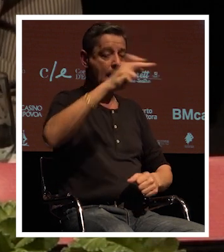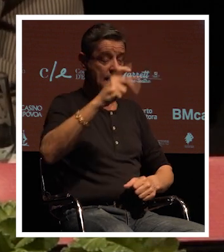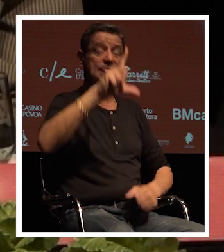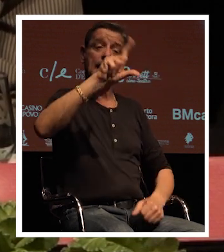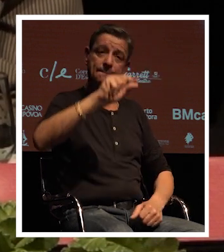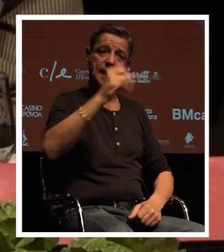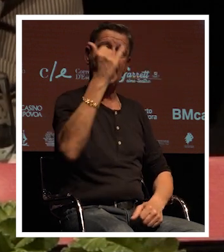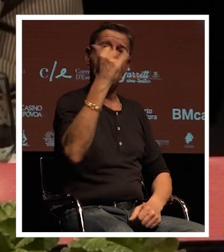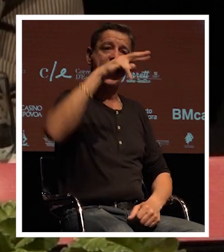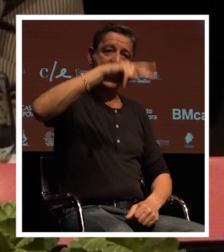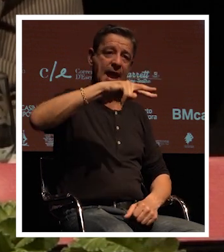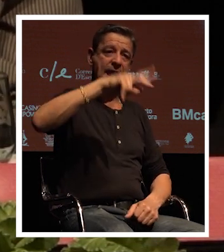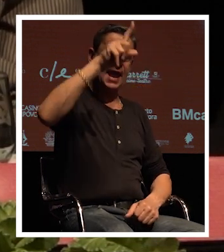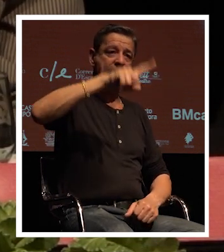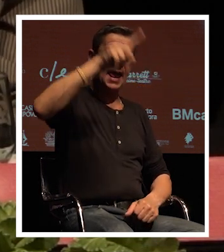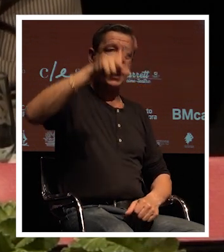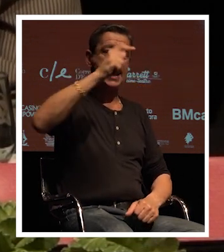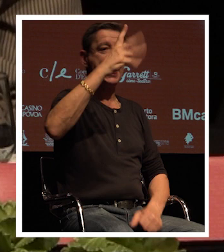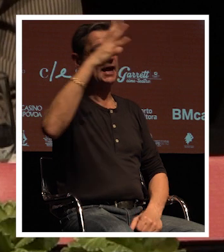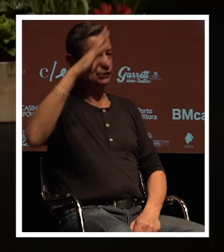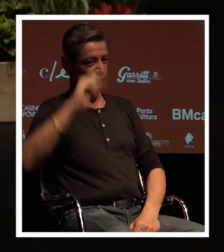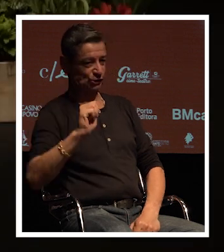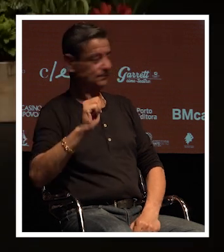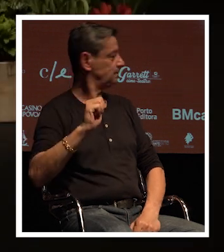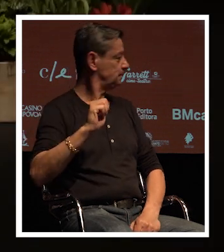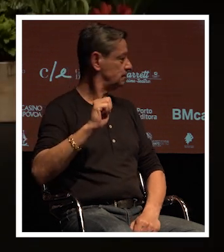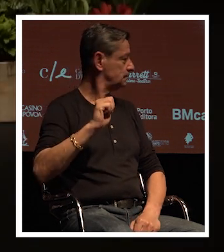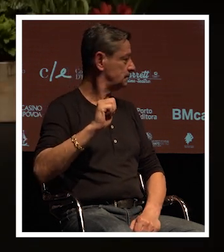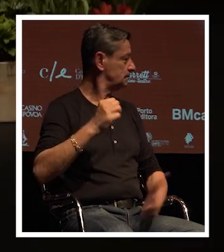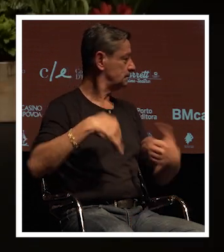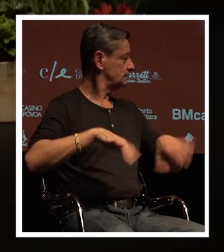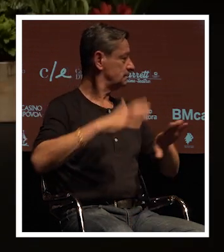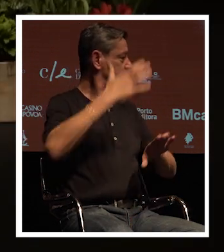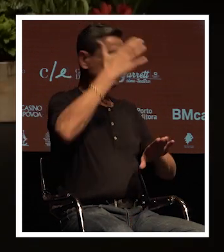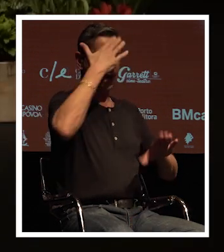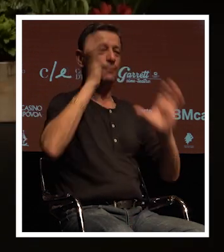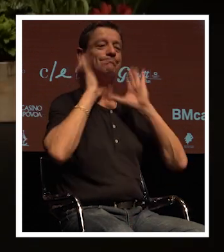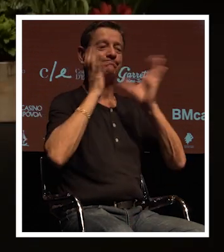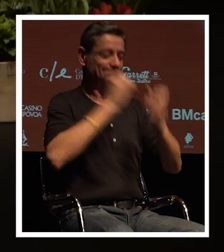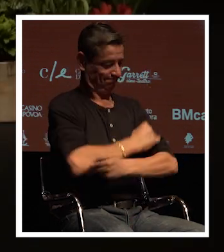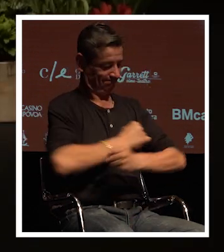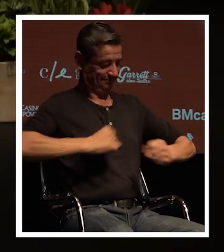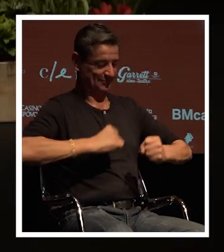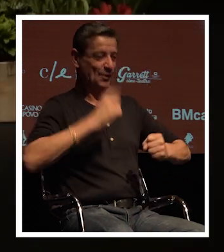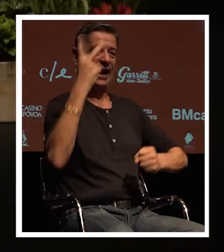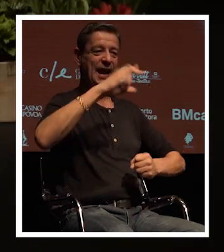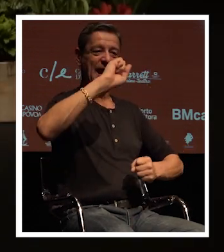uma por um ensof um injetar de autoestima que que que eu acho que até engordei uns quilos